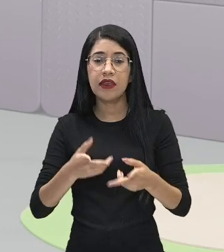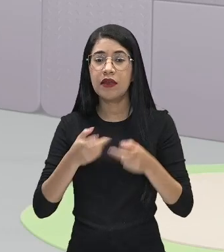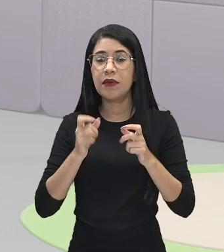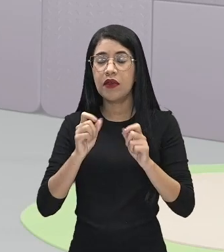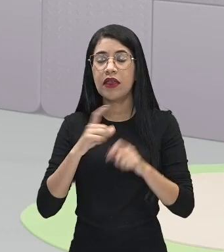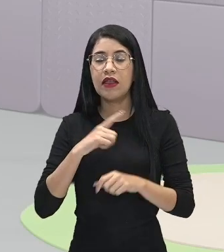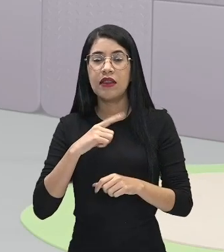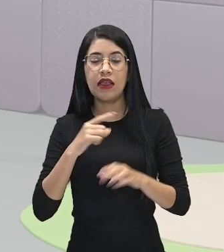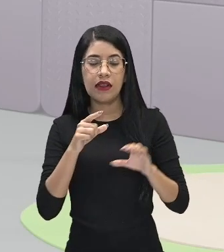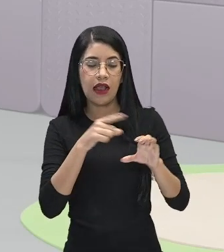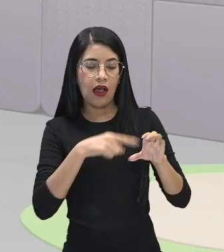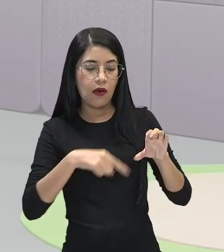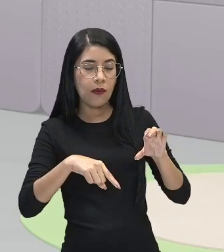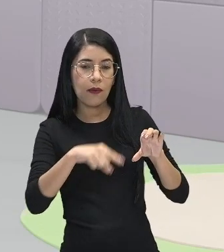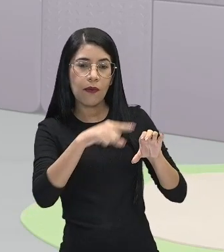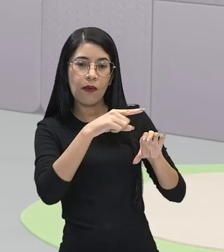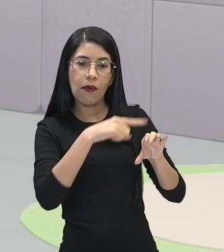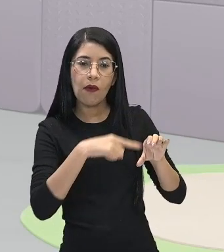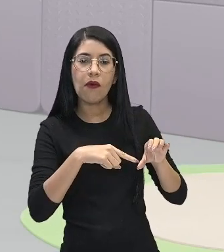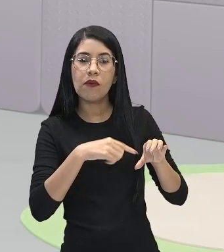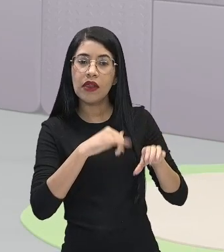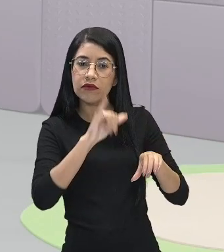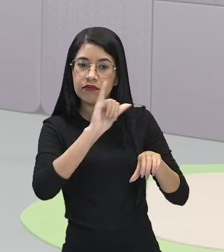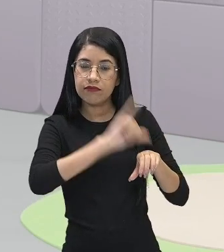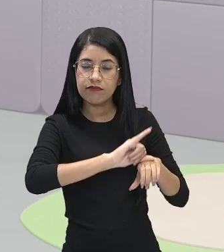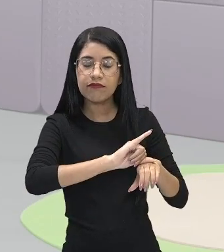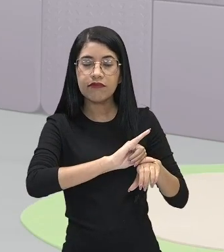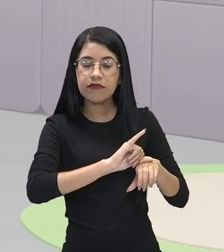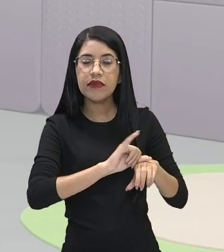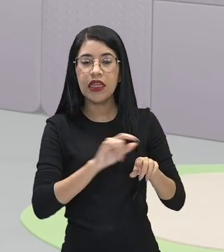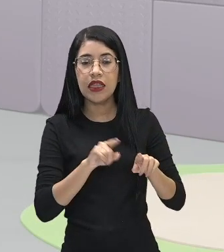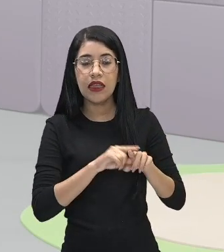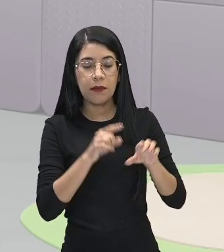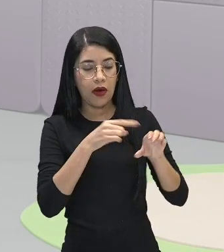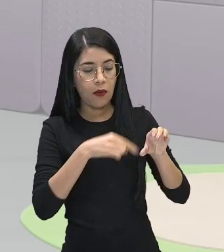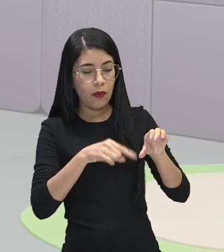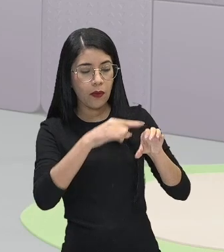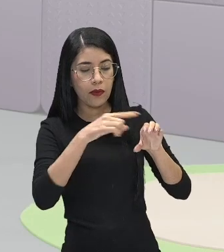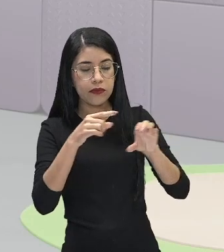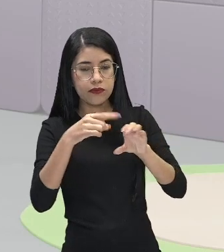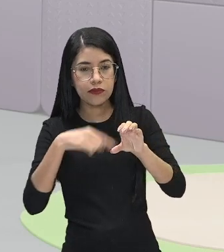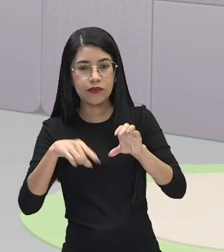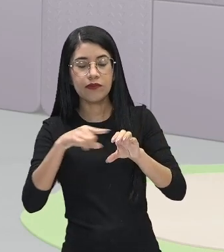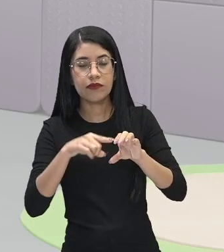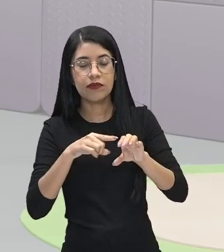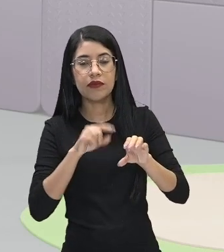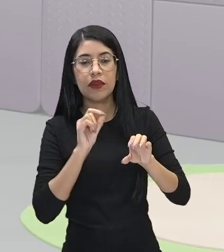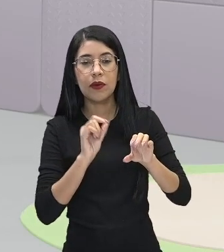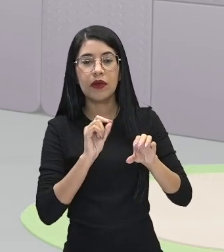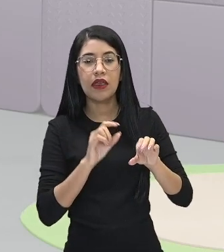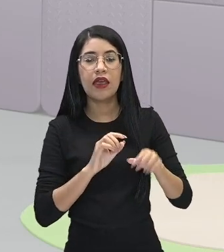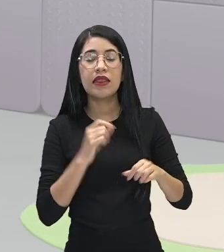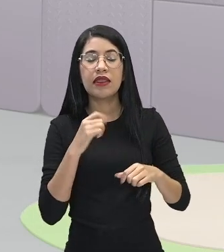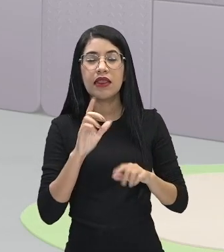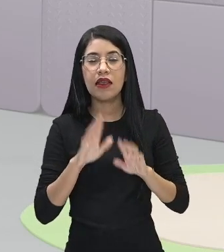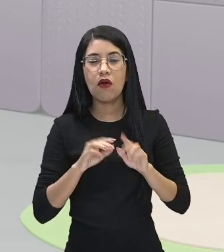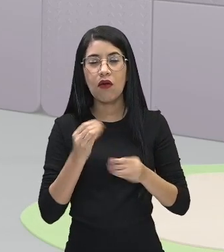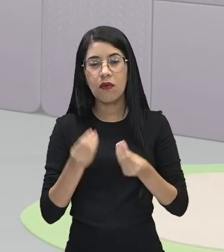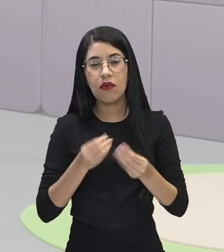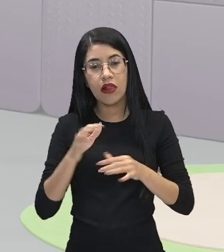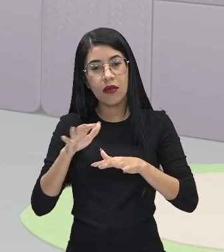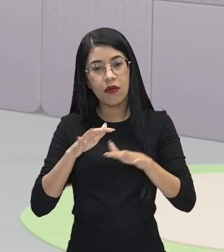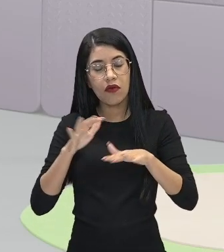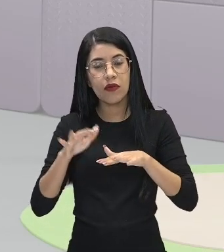por um eixo, né, geralmente metálico. Ela vai ter as duas rodas e essas duas rodas vão se movimentar graças